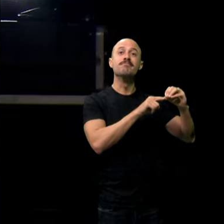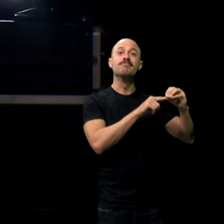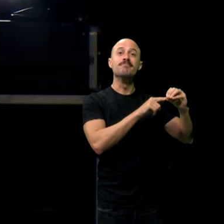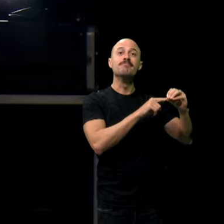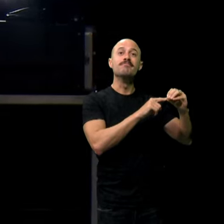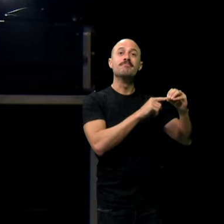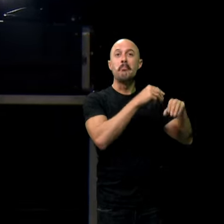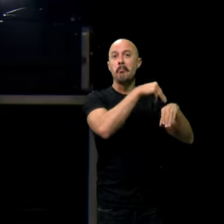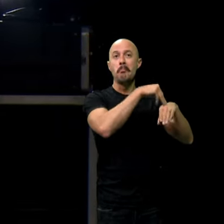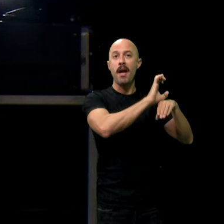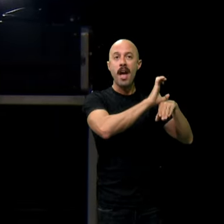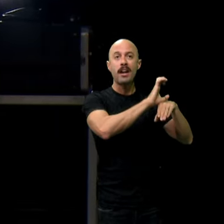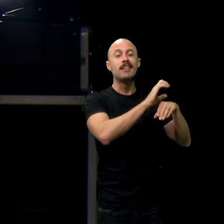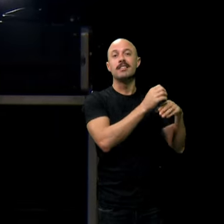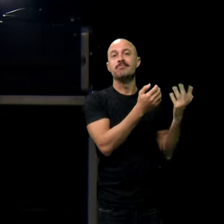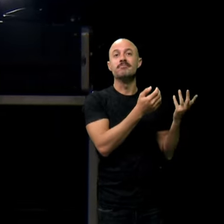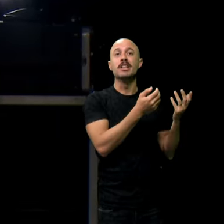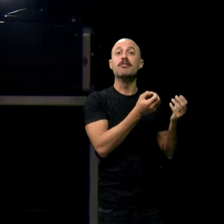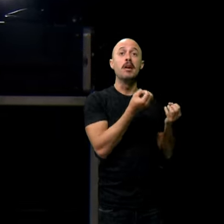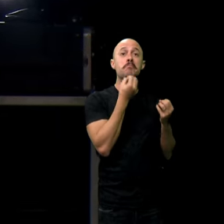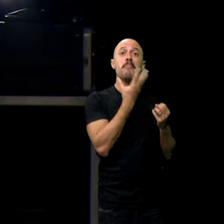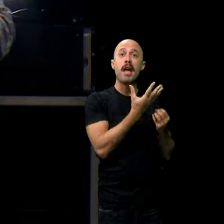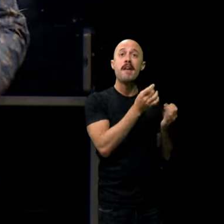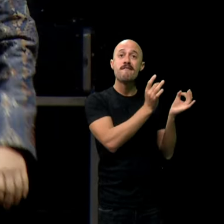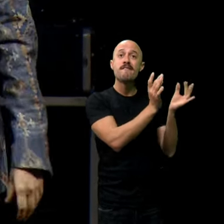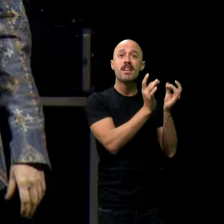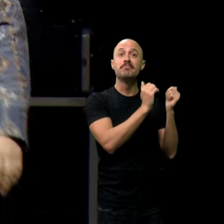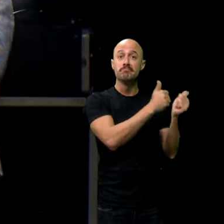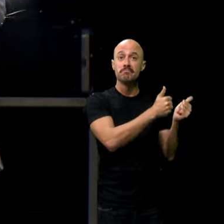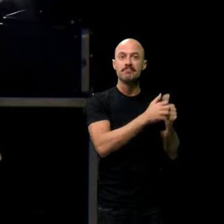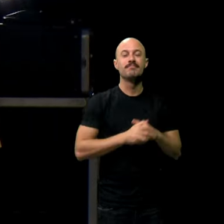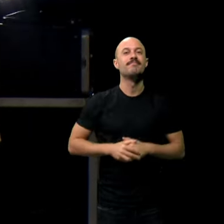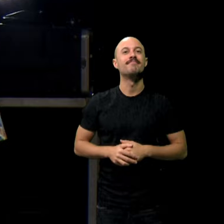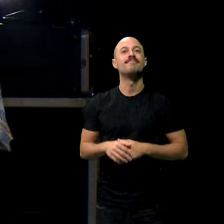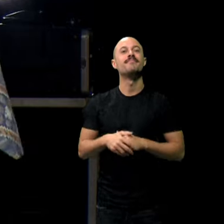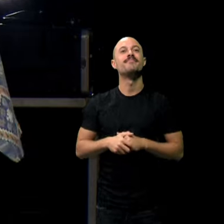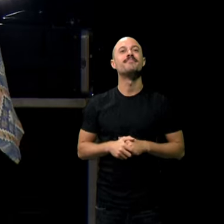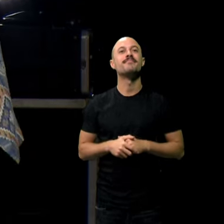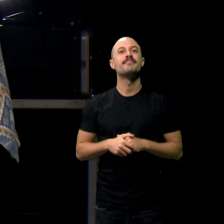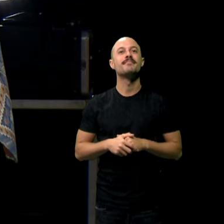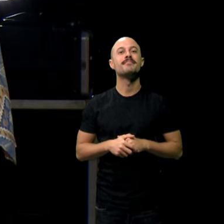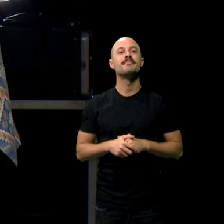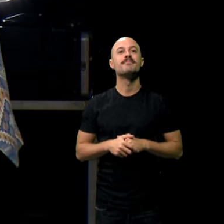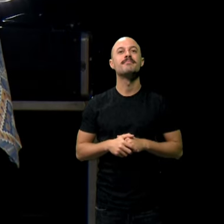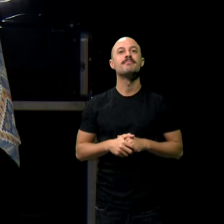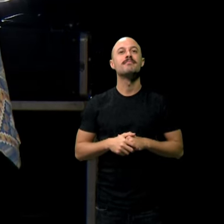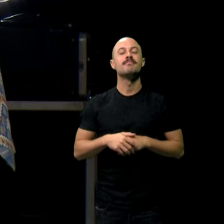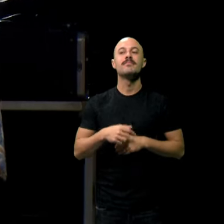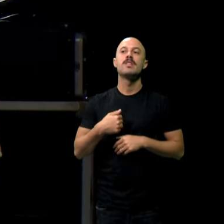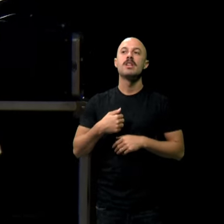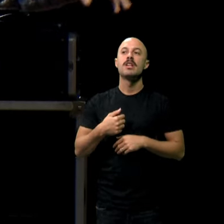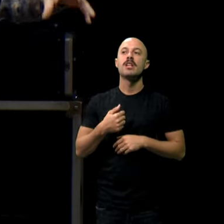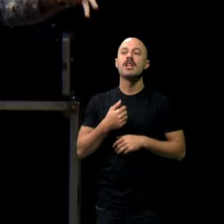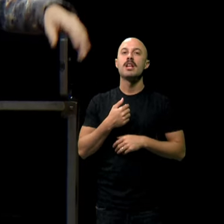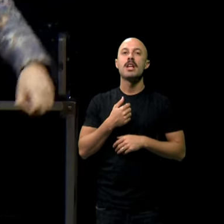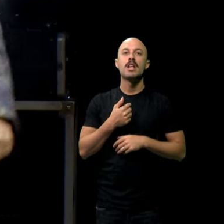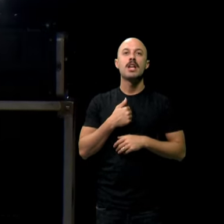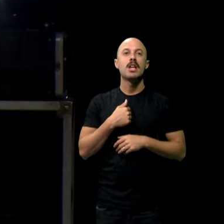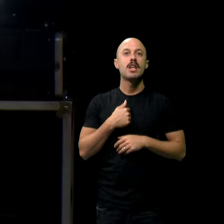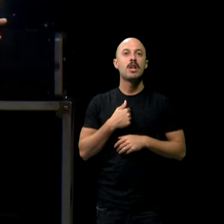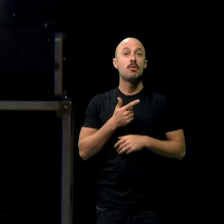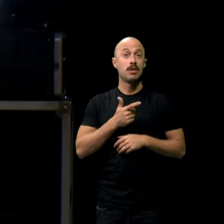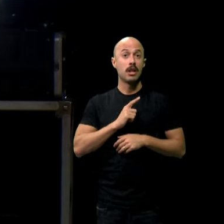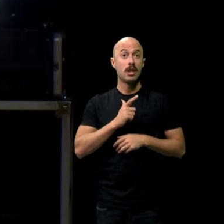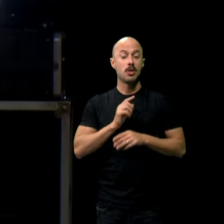Eu cheguei numa grande marca, já passado o tempo, e disse, olha, eu tenho um plano para a nação, e quero abrir série